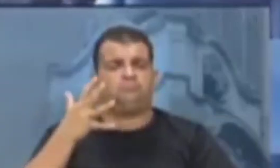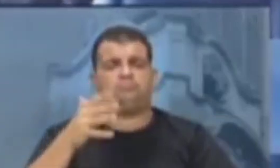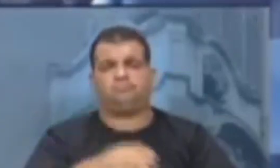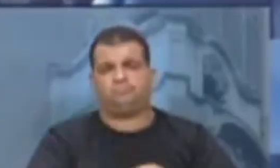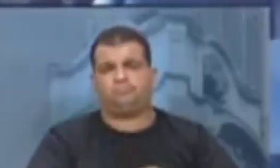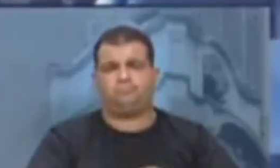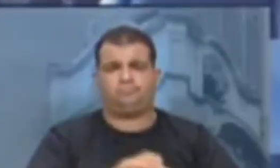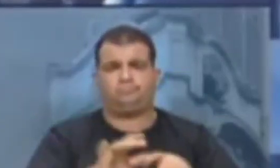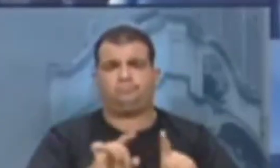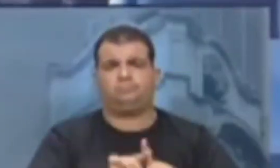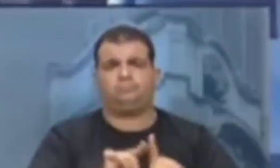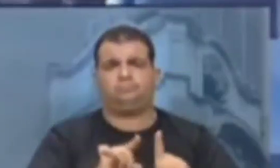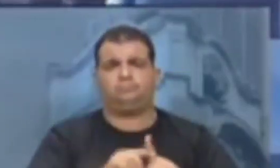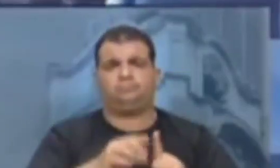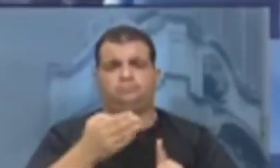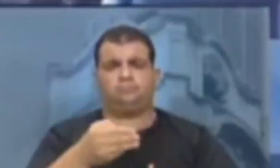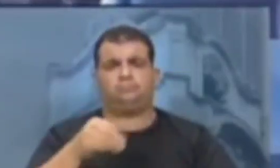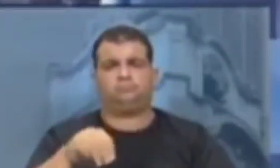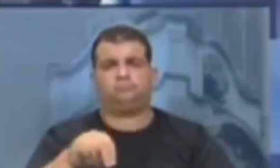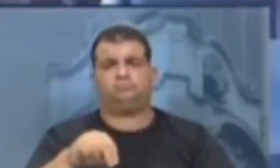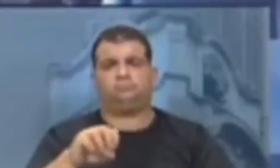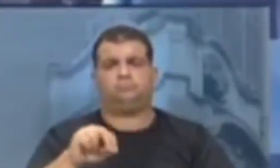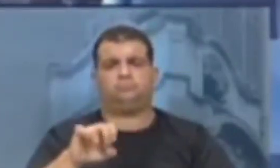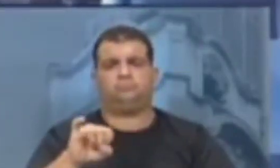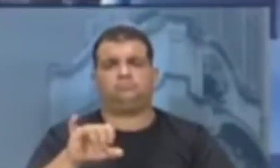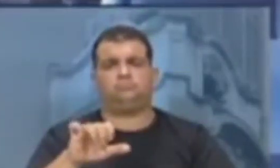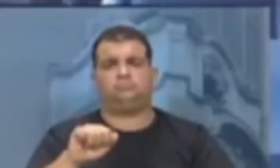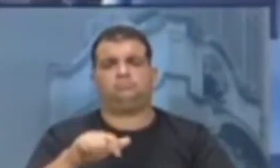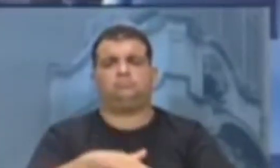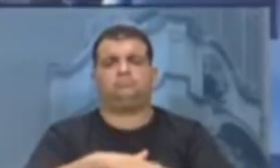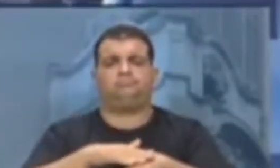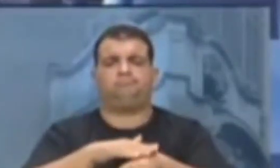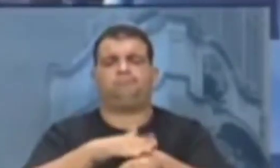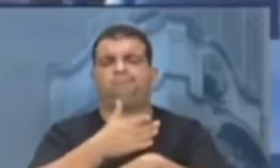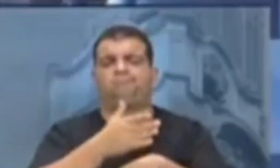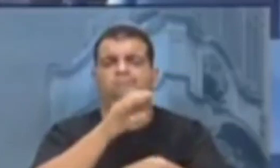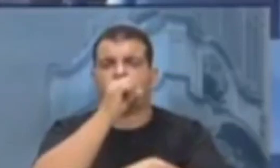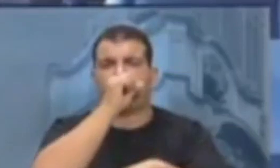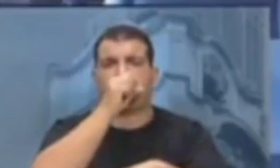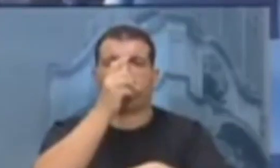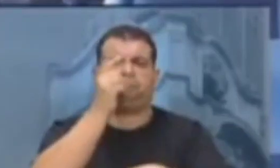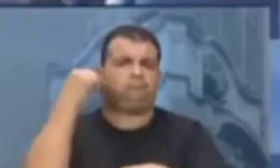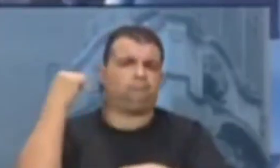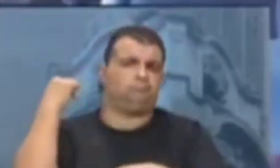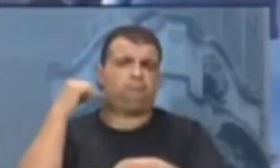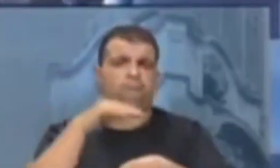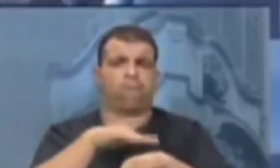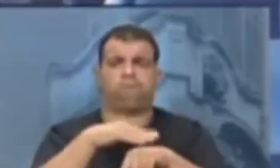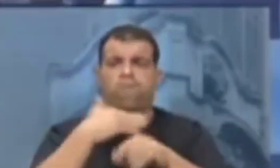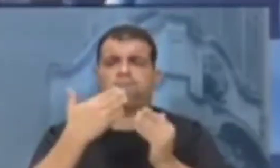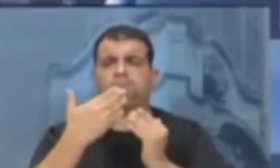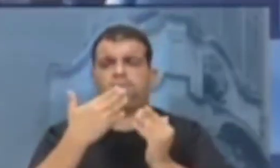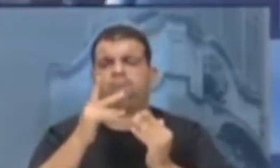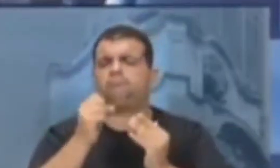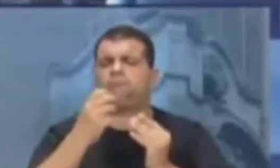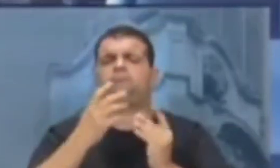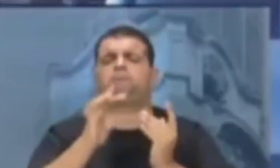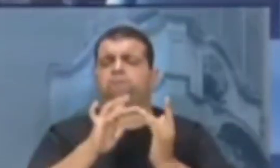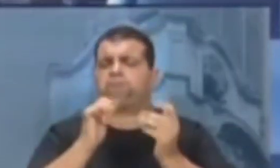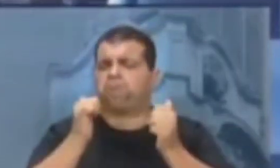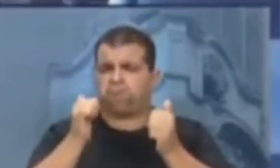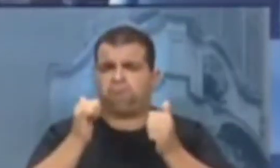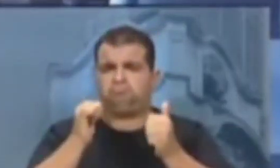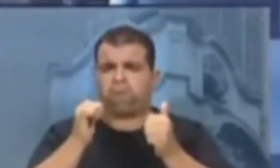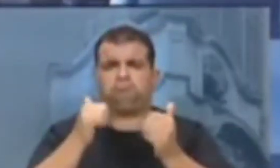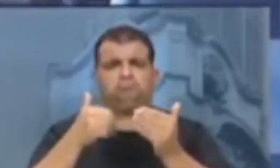também que a Mônica Leal, conversei com ela também fim de semana, então temos uma boa relação